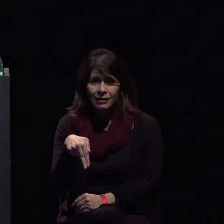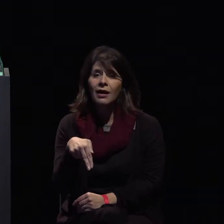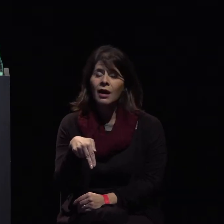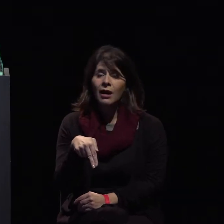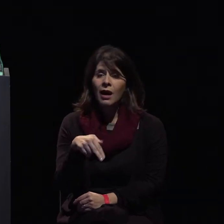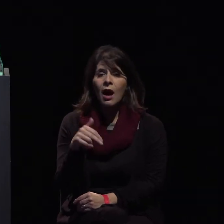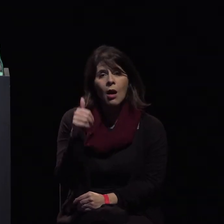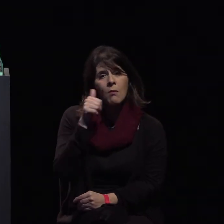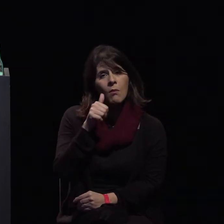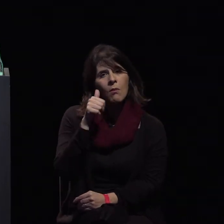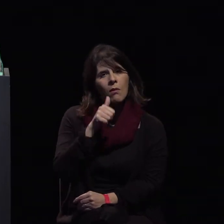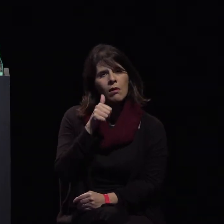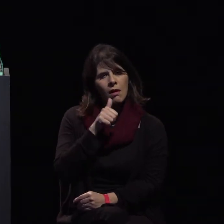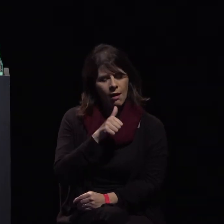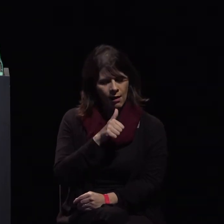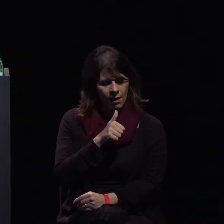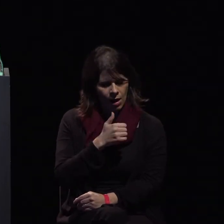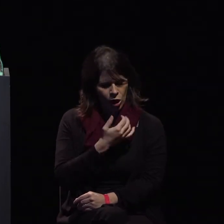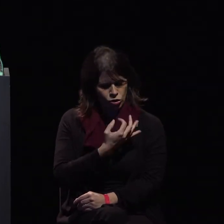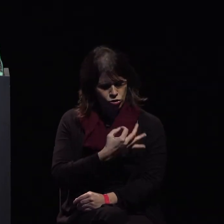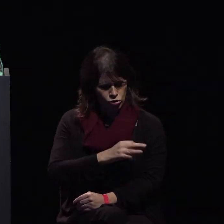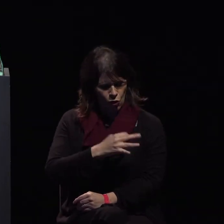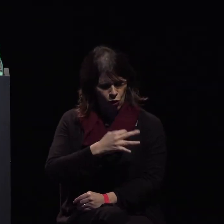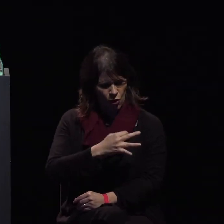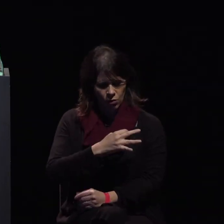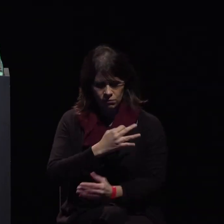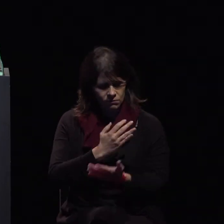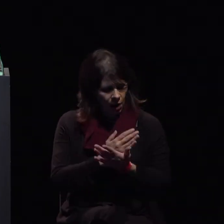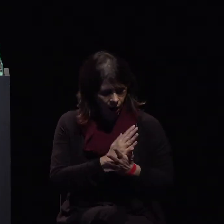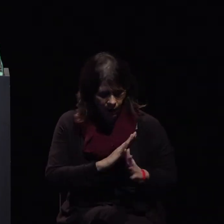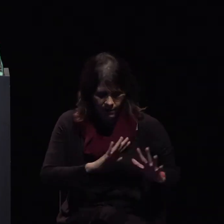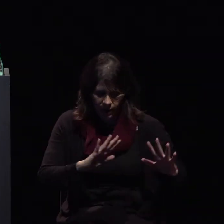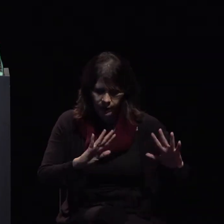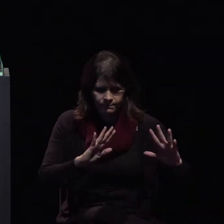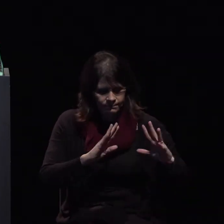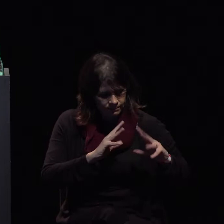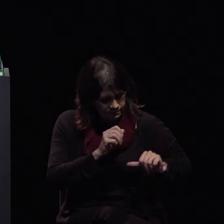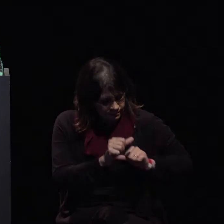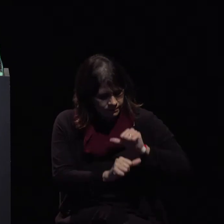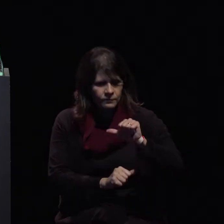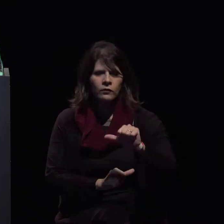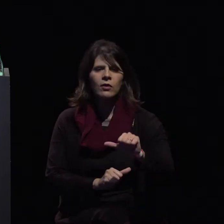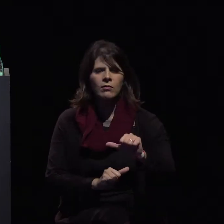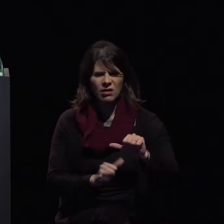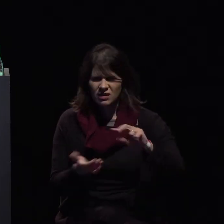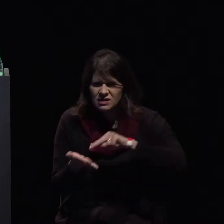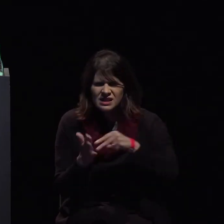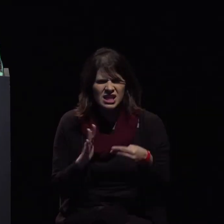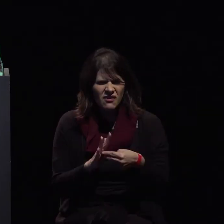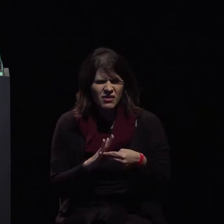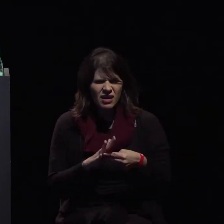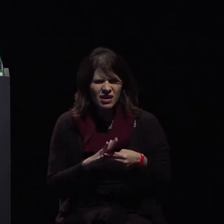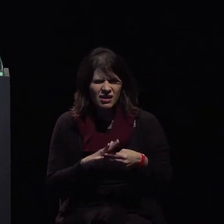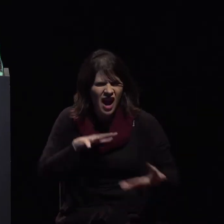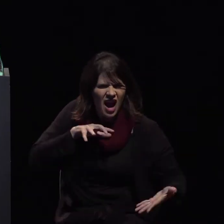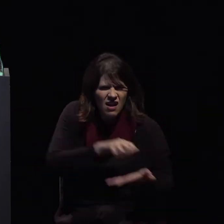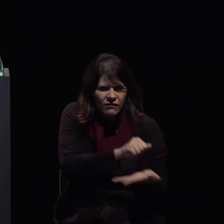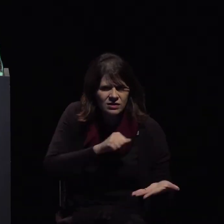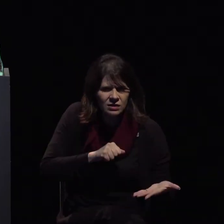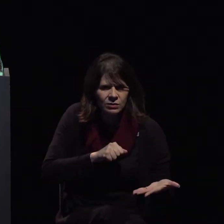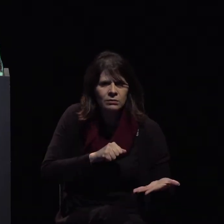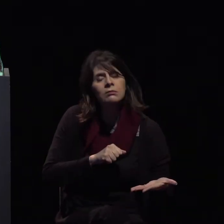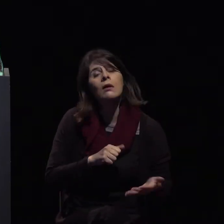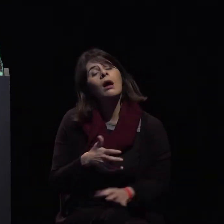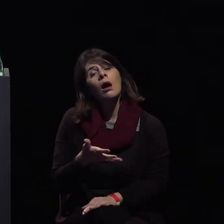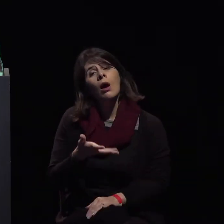dor de ser tratada como coisa ruim? É invasão o homem ficar os pés na terra, pois